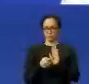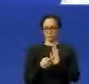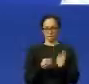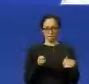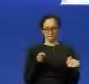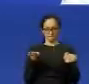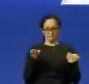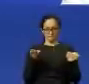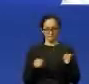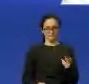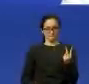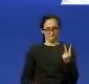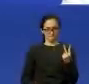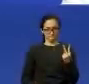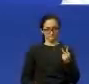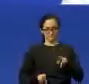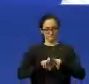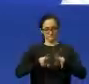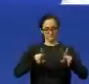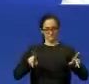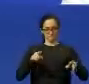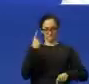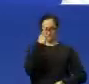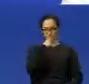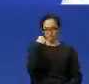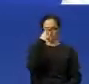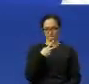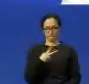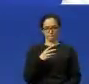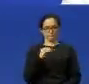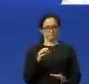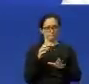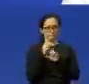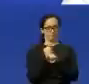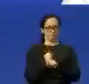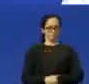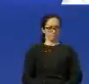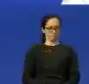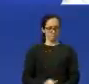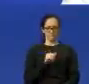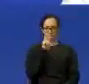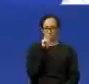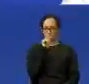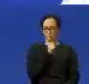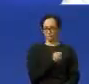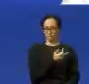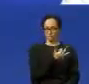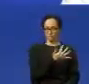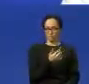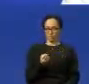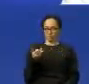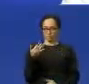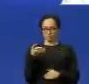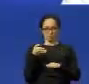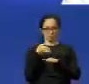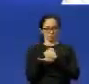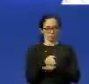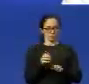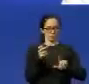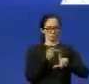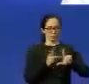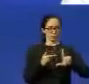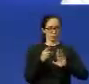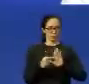que são alimentados por bombas distintas no período de 20 horas, e a quantidade de água contida em cada reservatório pode ser visualizada na